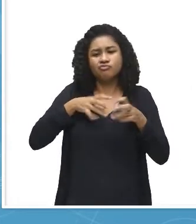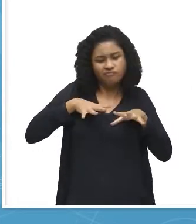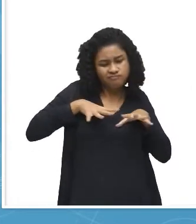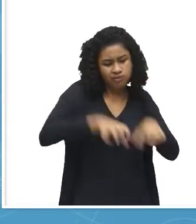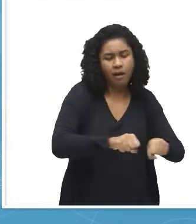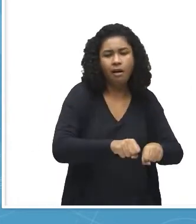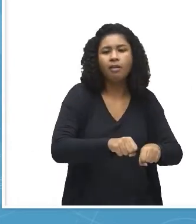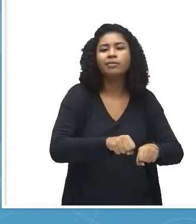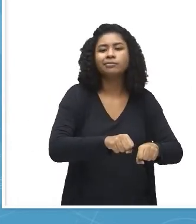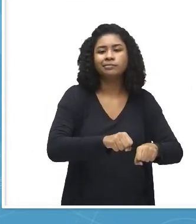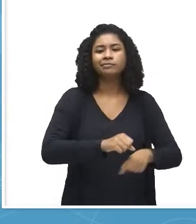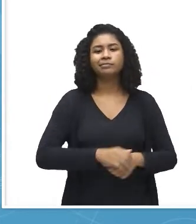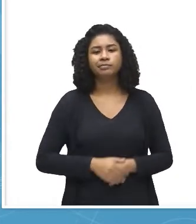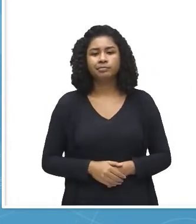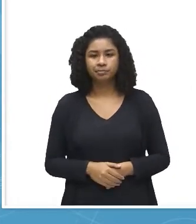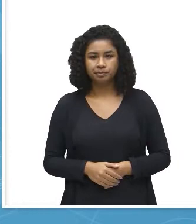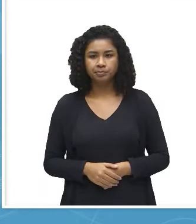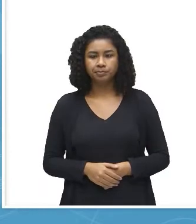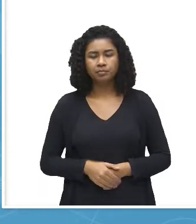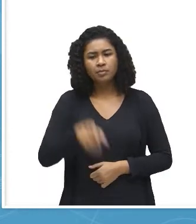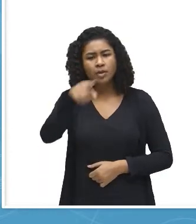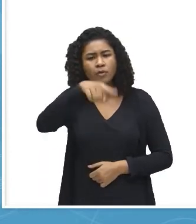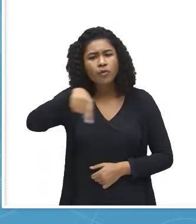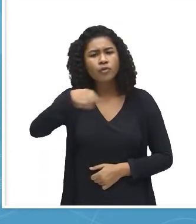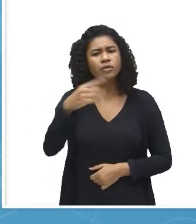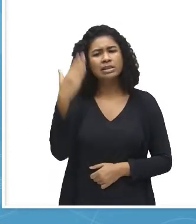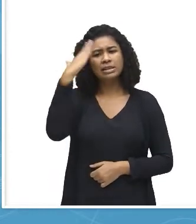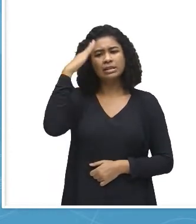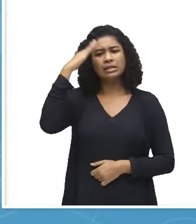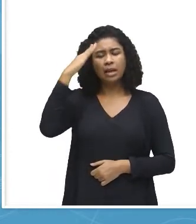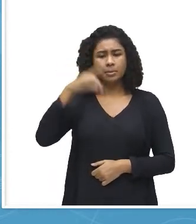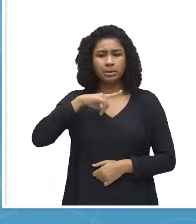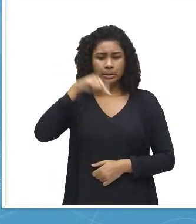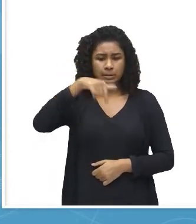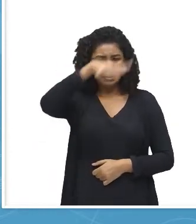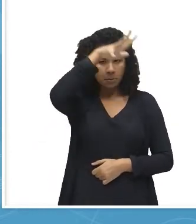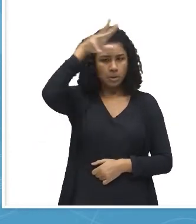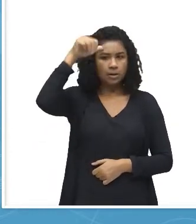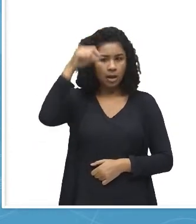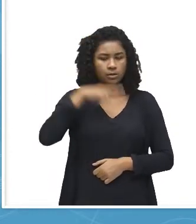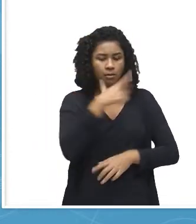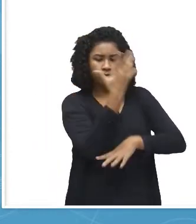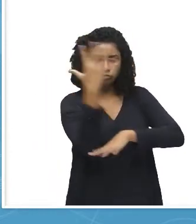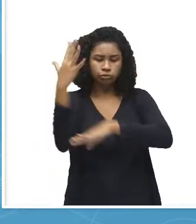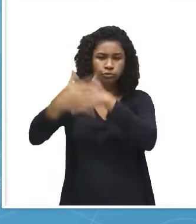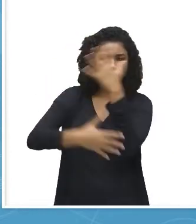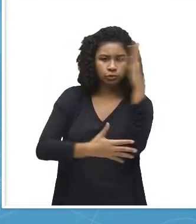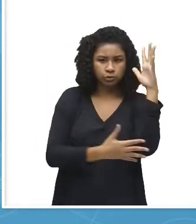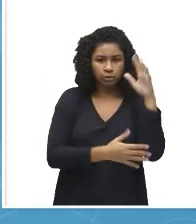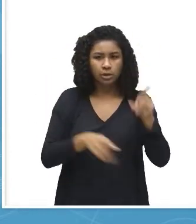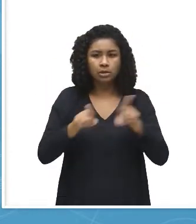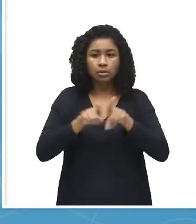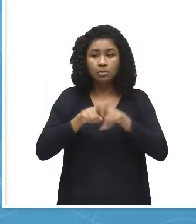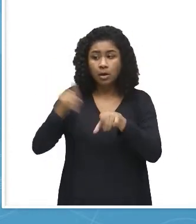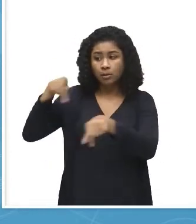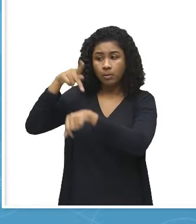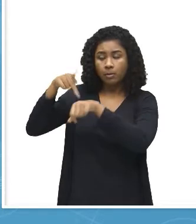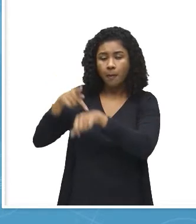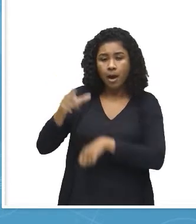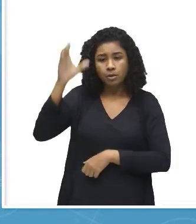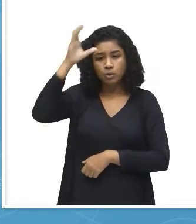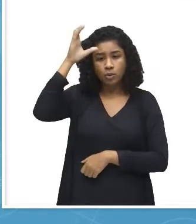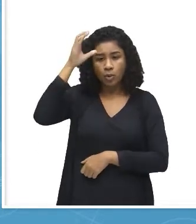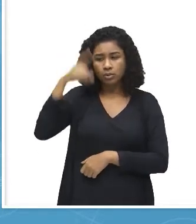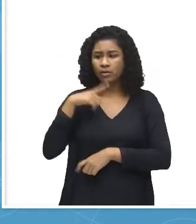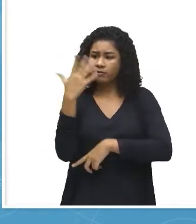semelhança entre as florestas da região amazônica com as florestas ali da região do Congo. E durante muito